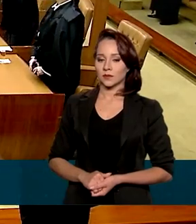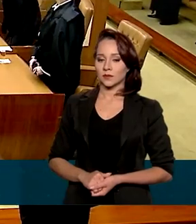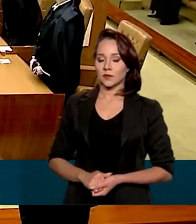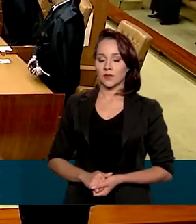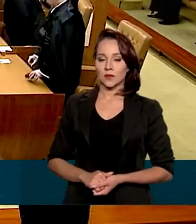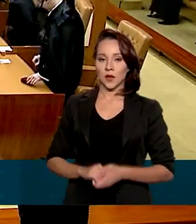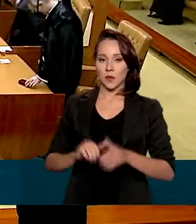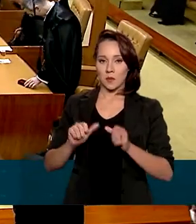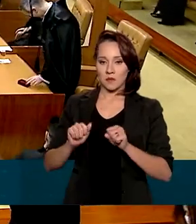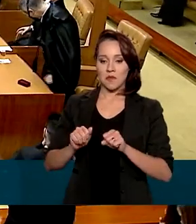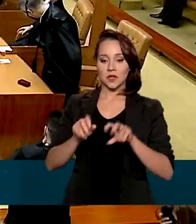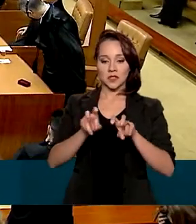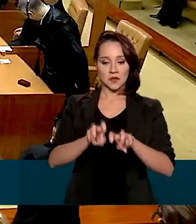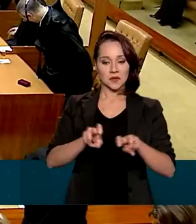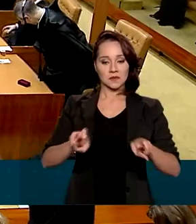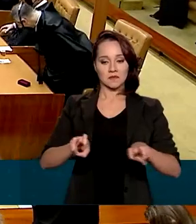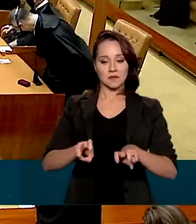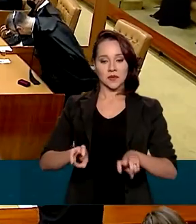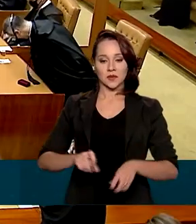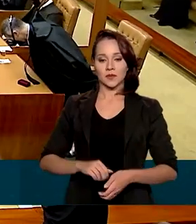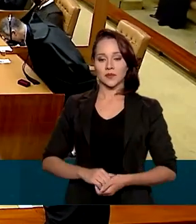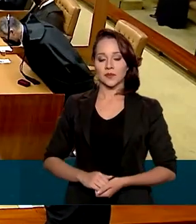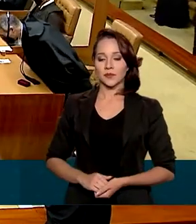Podemos nos sentar.